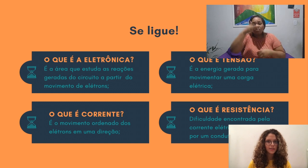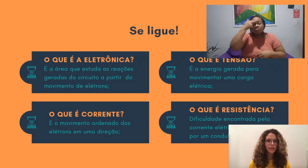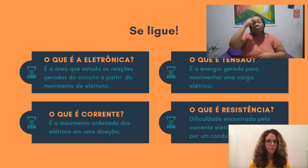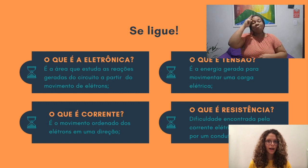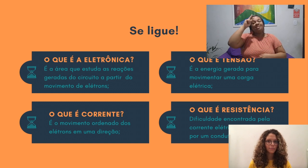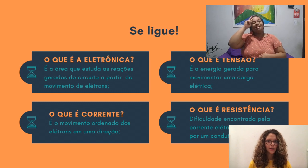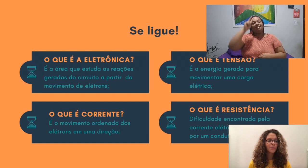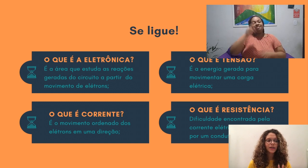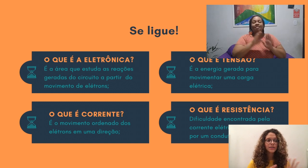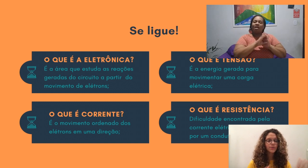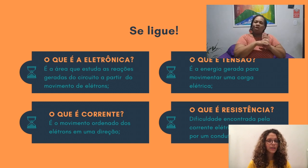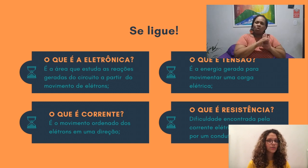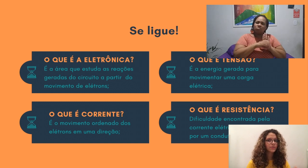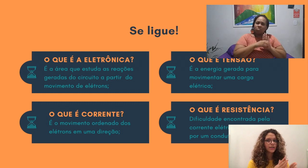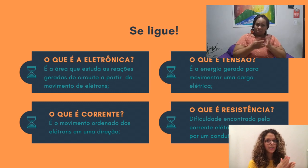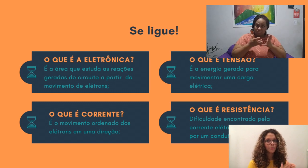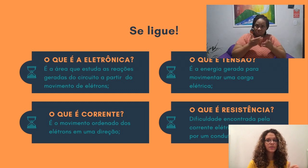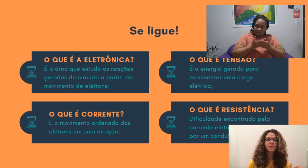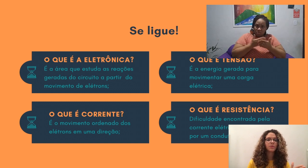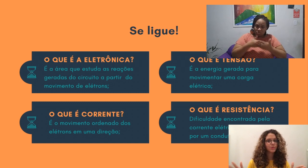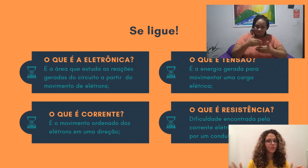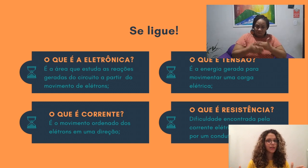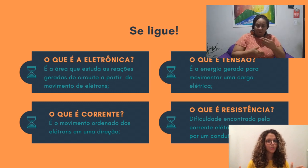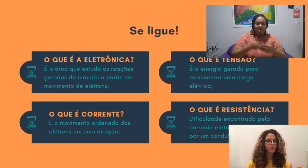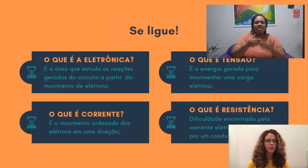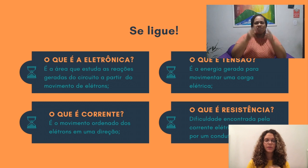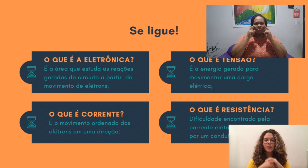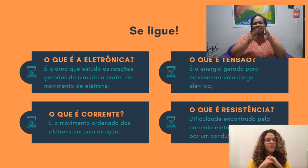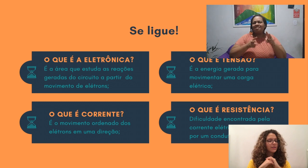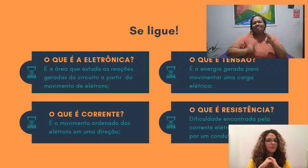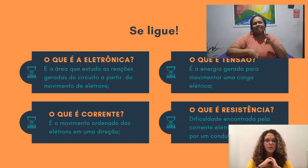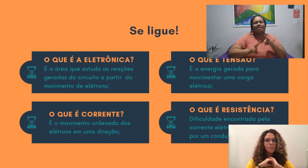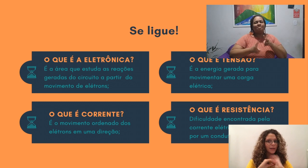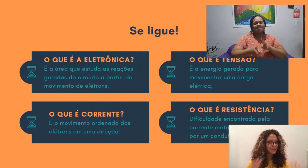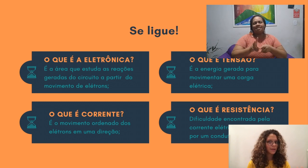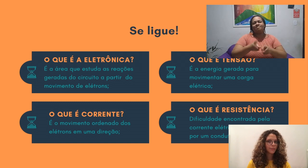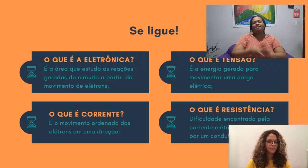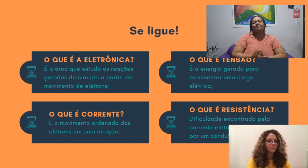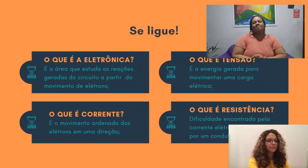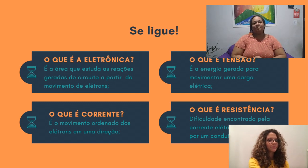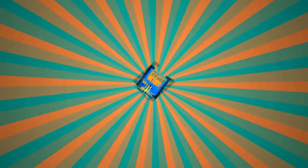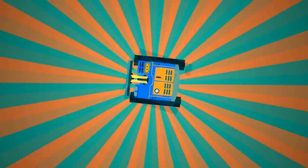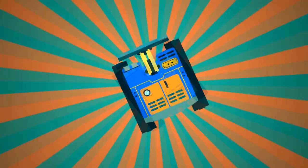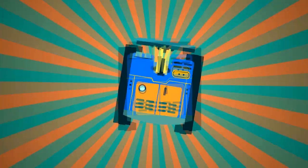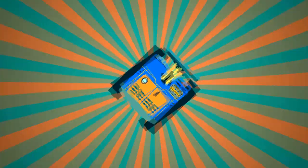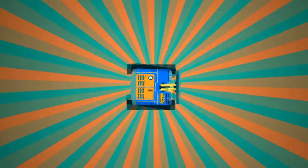você conseguir lembrar. Porque esses conceitos, se você quiser dar prosseguimento ao estudo da eletrônica, você vai ver pra sempre.